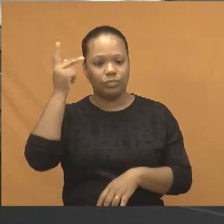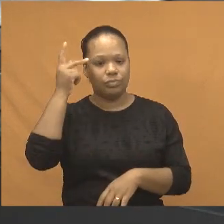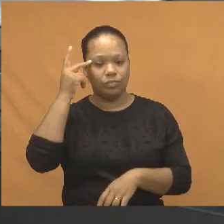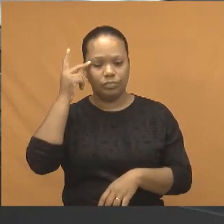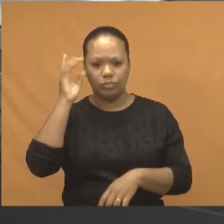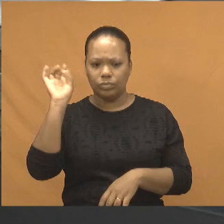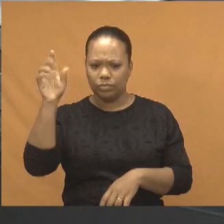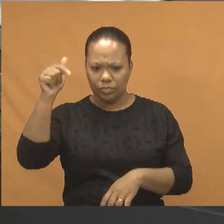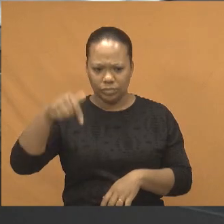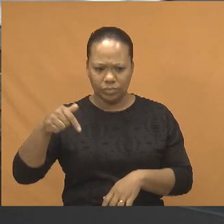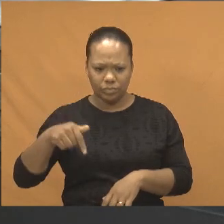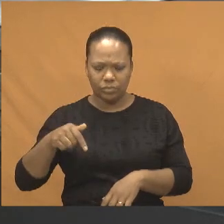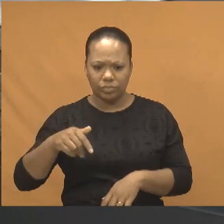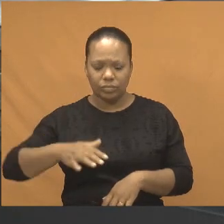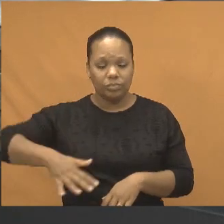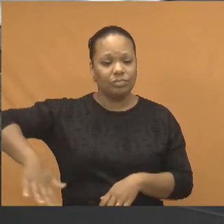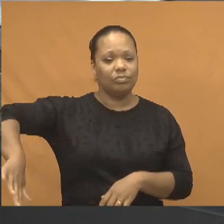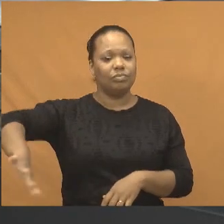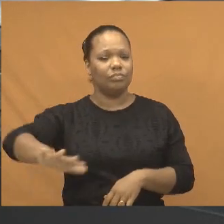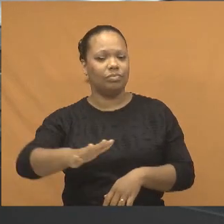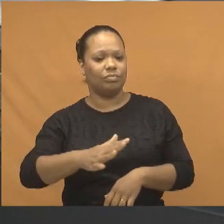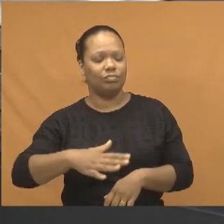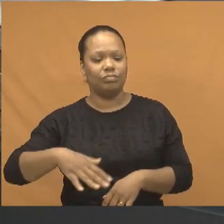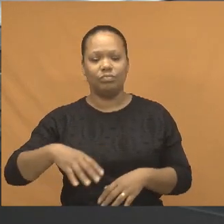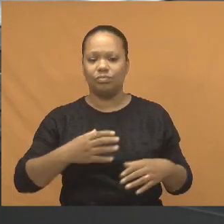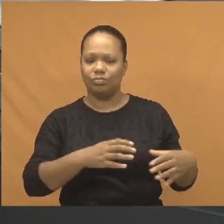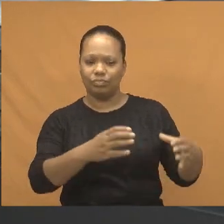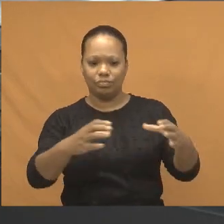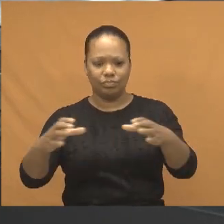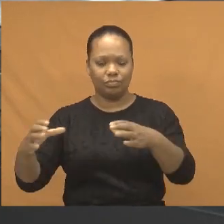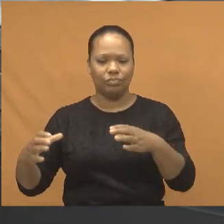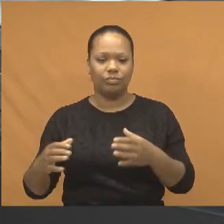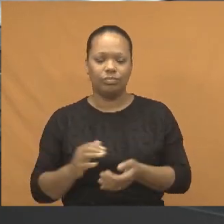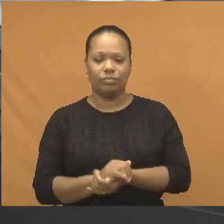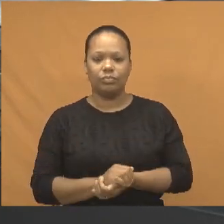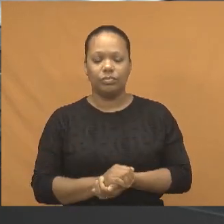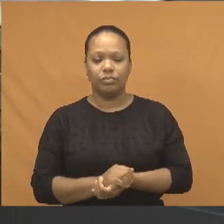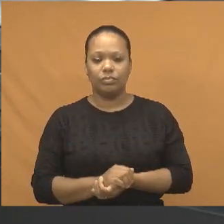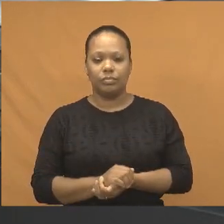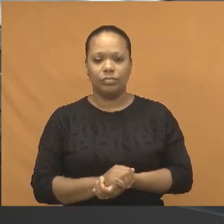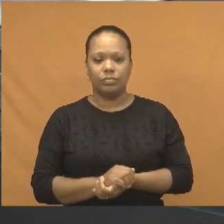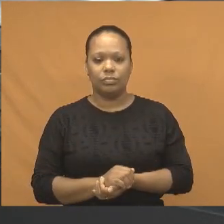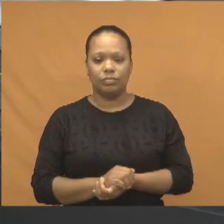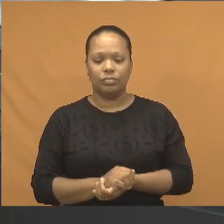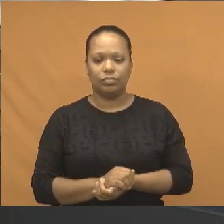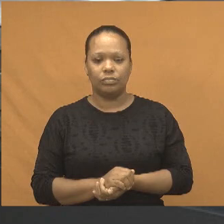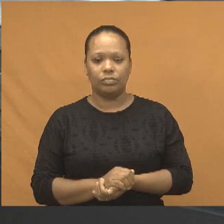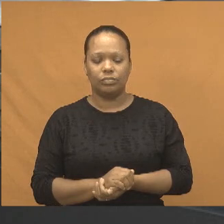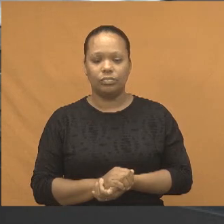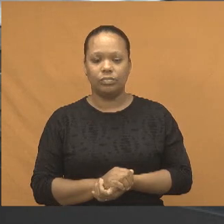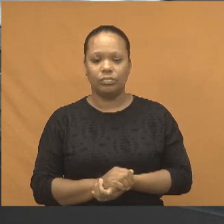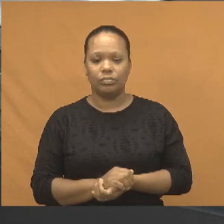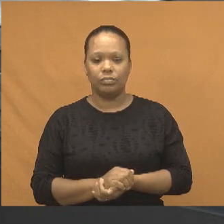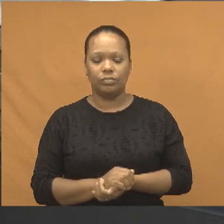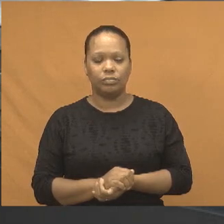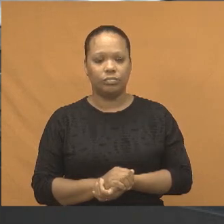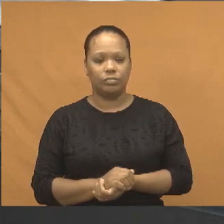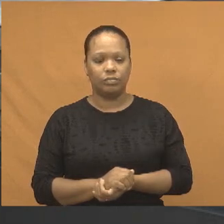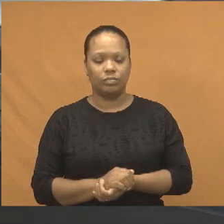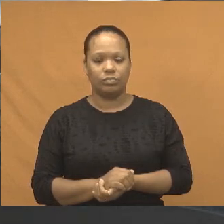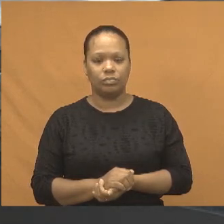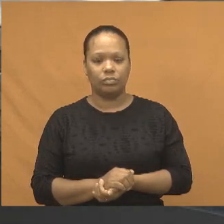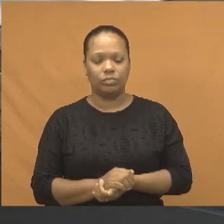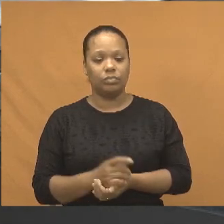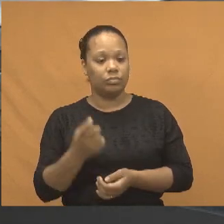com o nosso município, é a região em toda, como um todo. E a melhor estratégia realmente é essa. Diagnosticado no